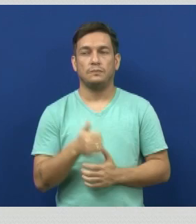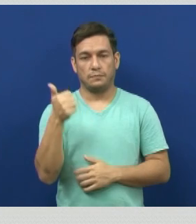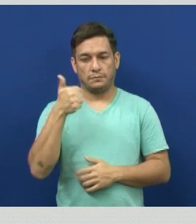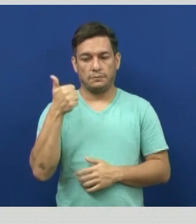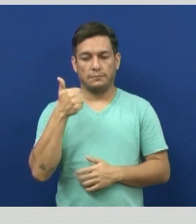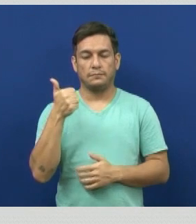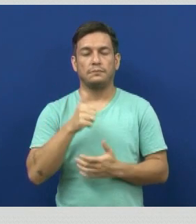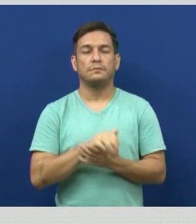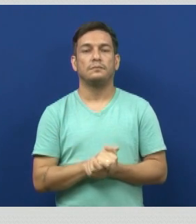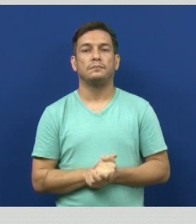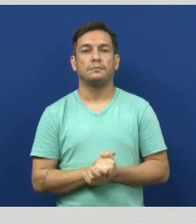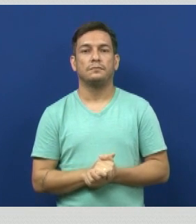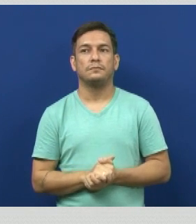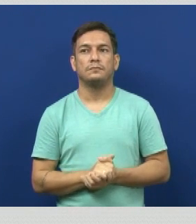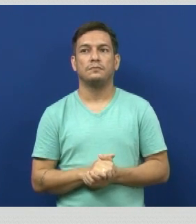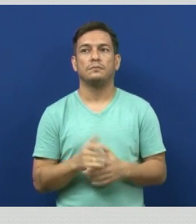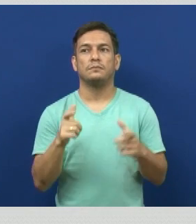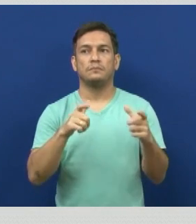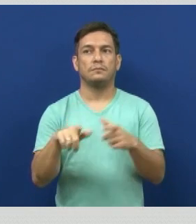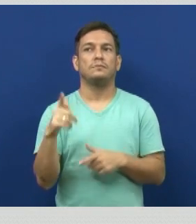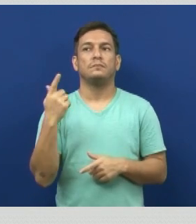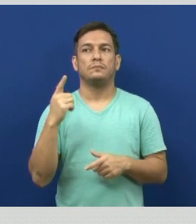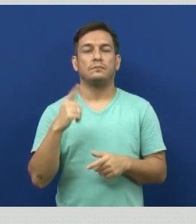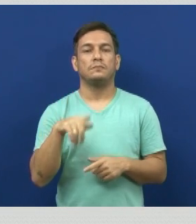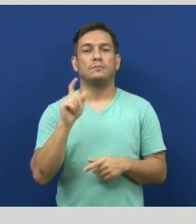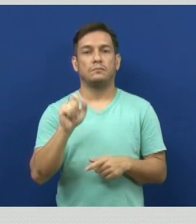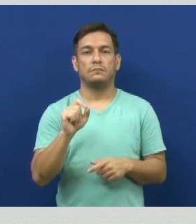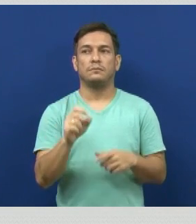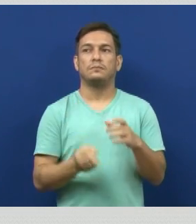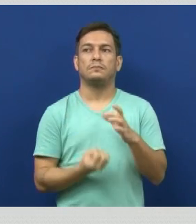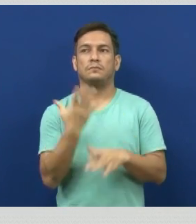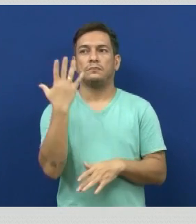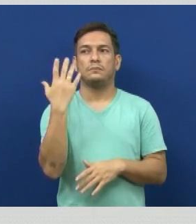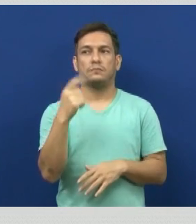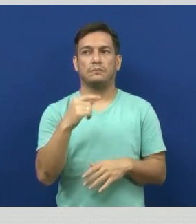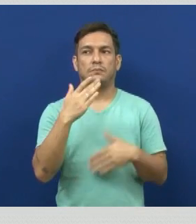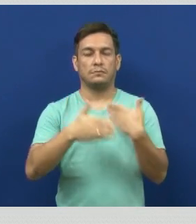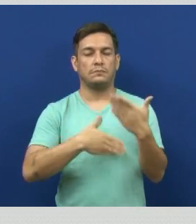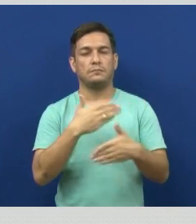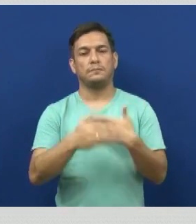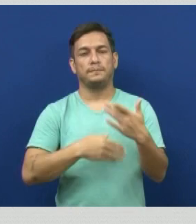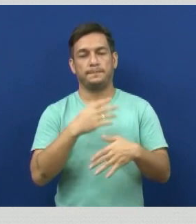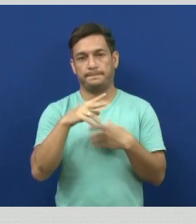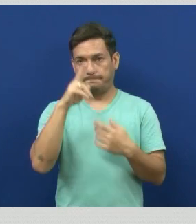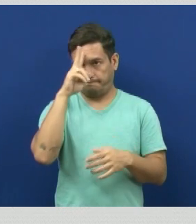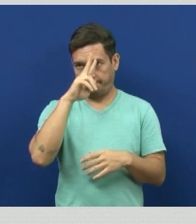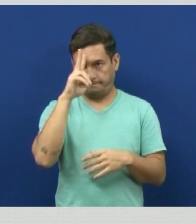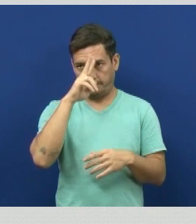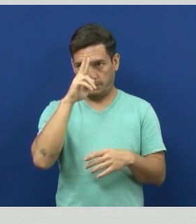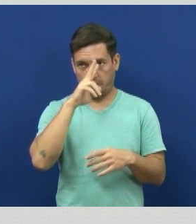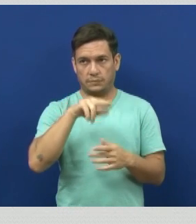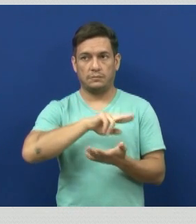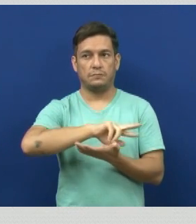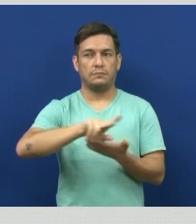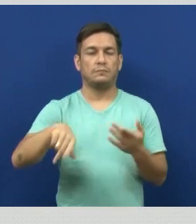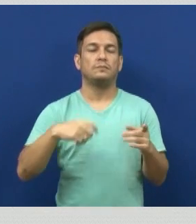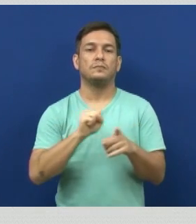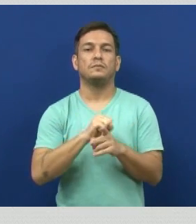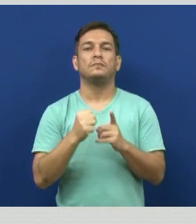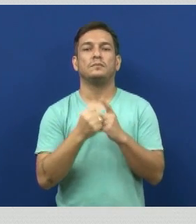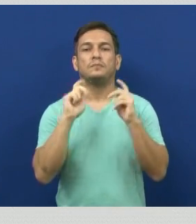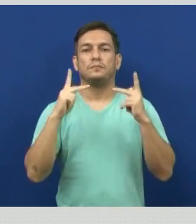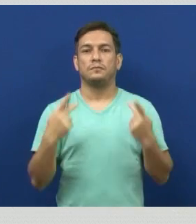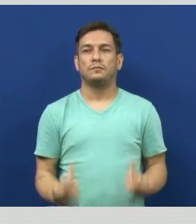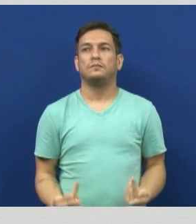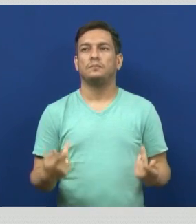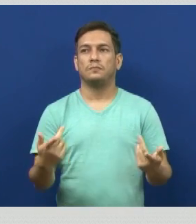Exercício 1. O espaço geográfico é fruto de um processo que ocorre ao longo da história das diversas sociedades